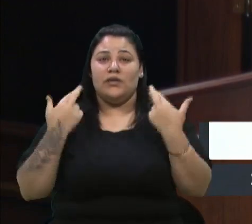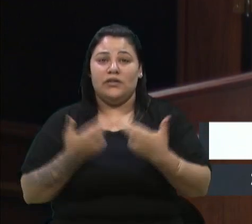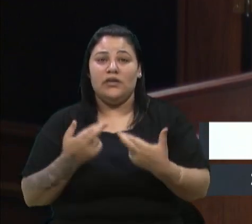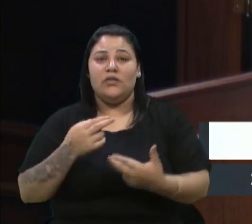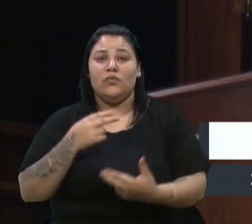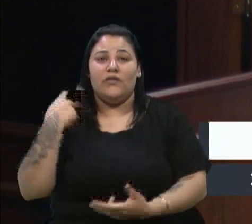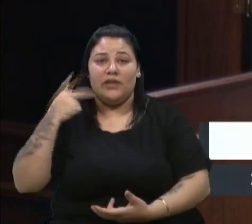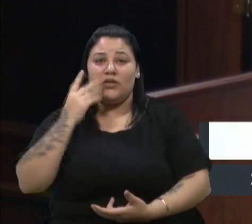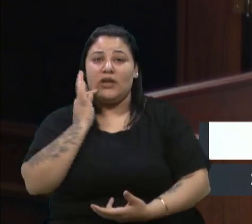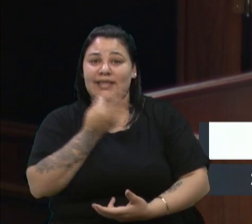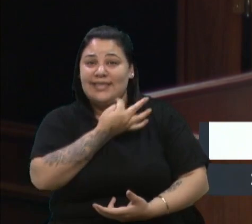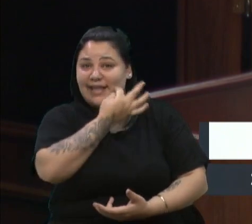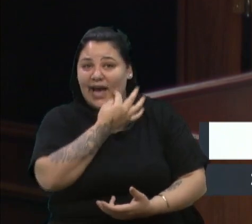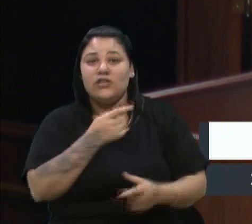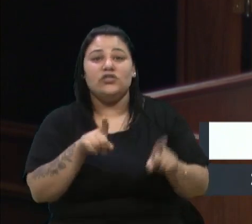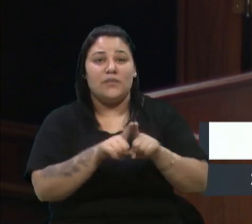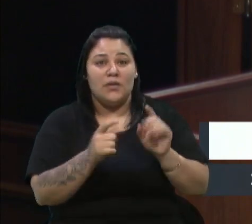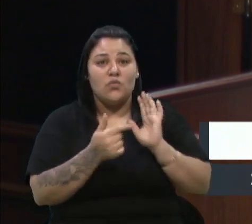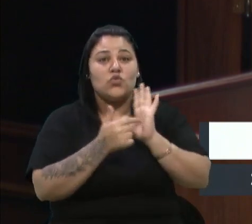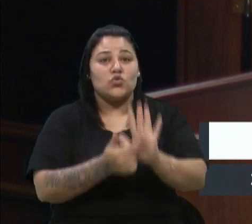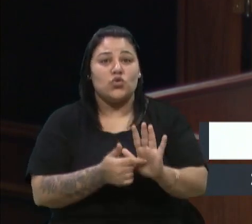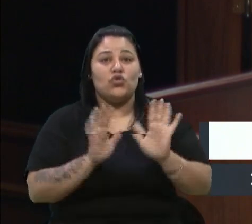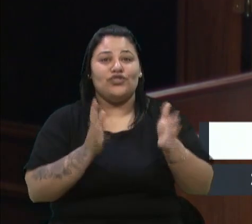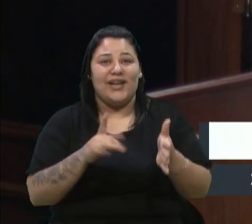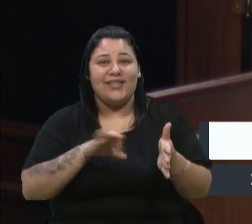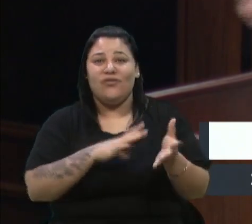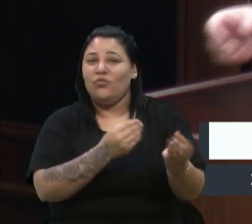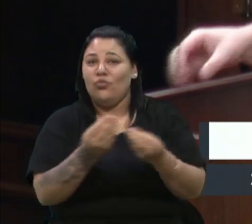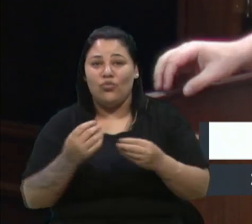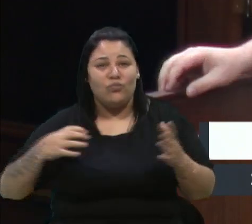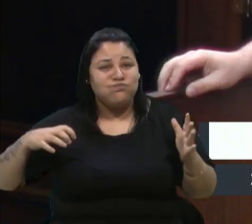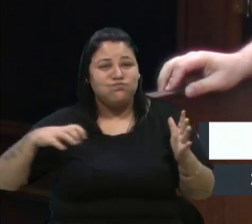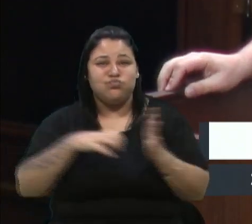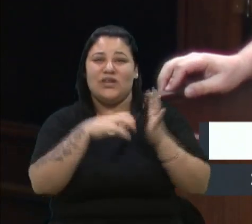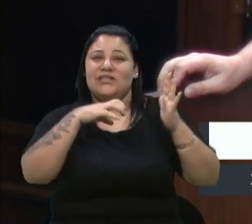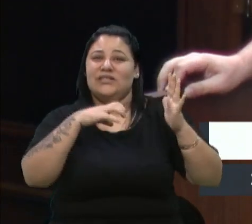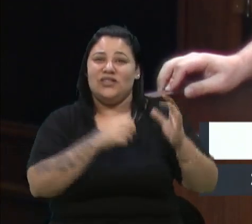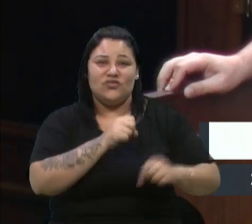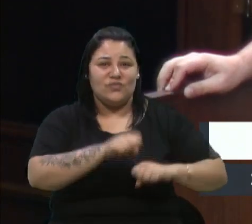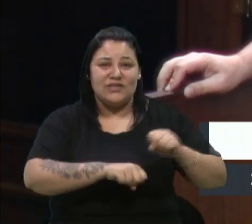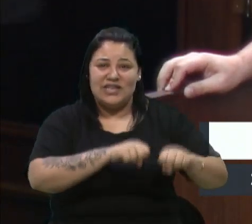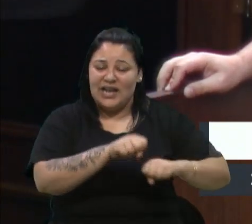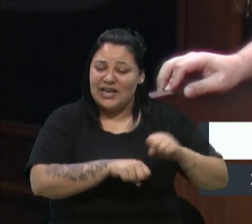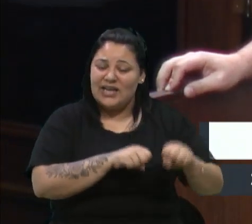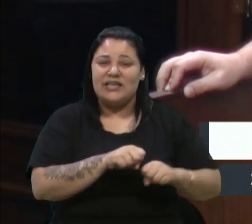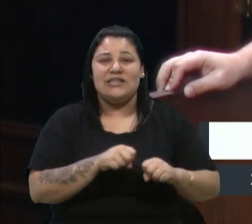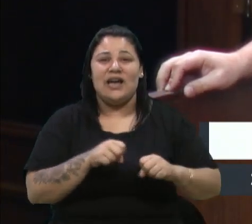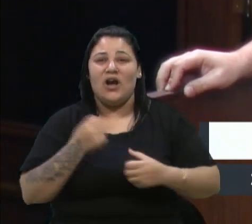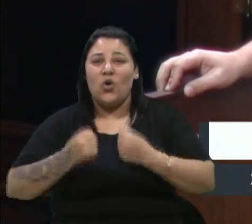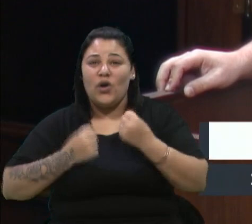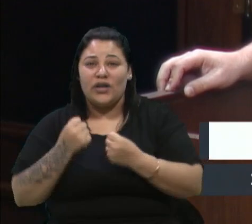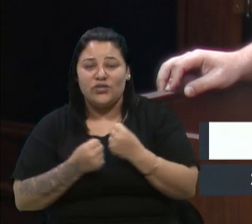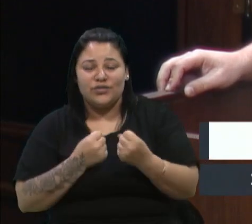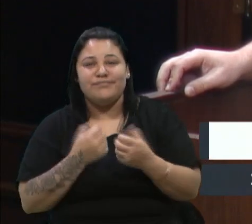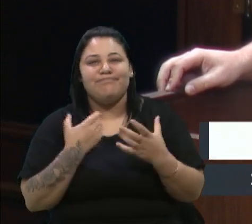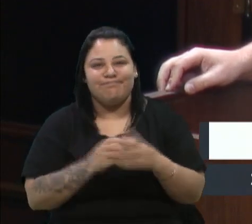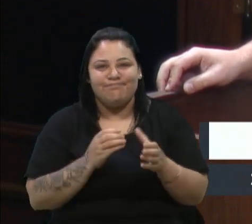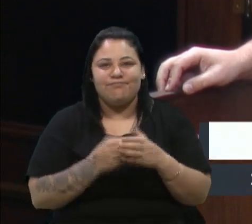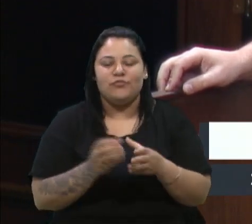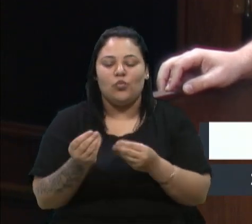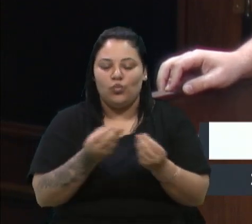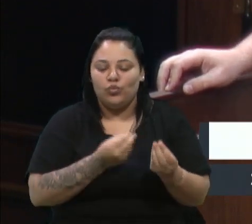atropelamentos e quase atropelamentos, e a gente convive com isso diariamente nas ruas de Caxias do Sul, porque treinar para provas